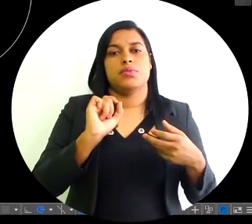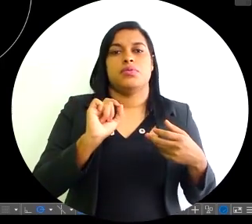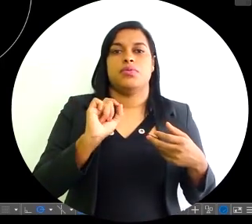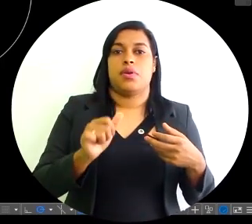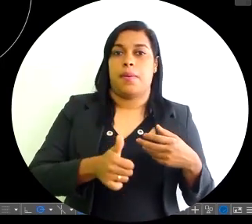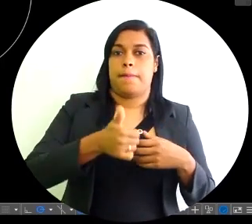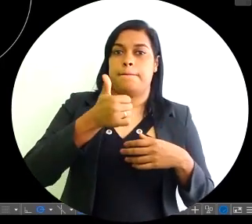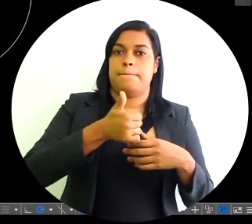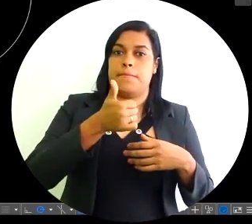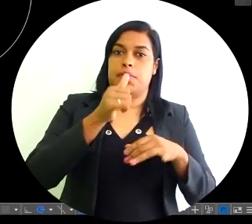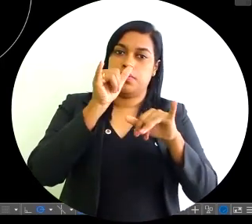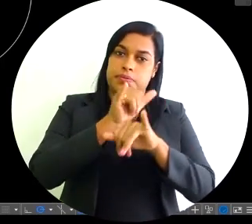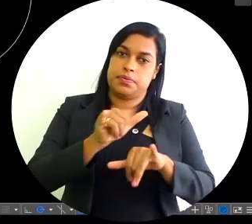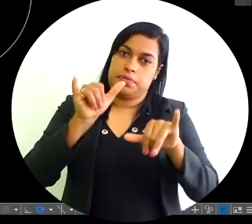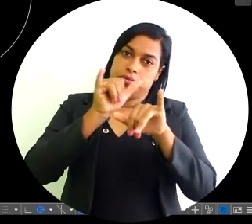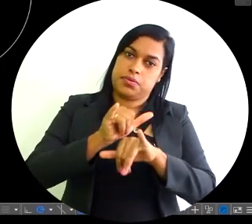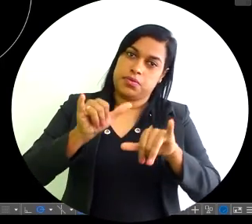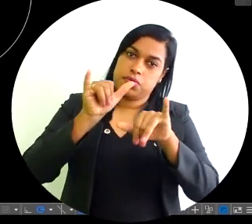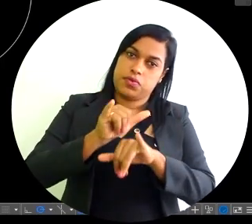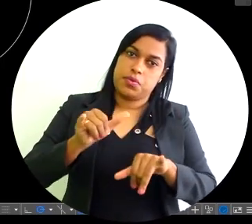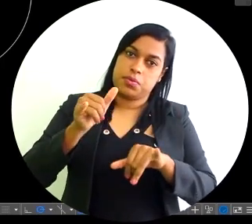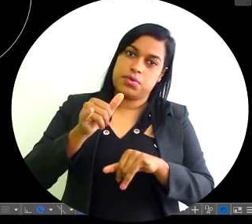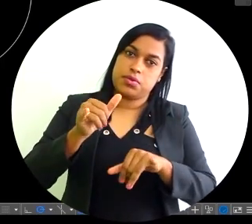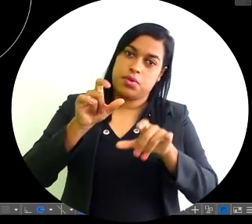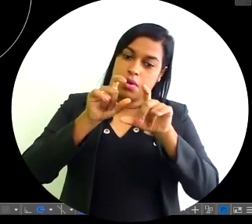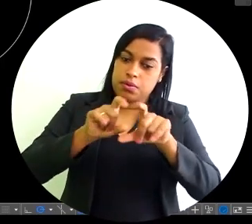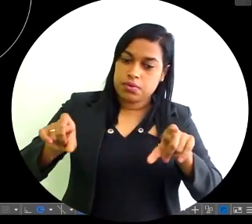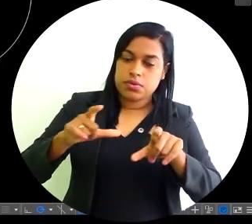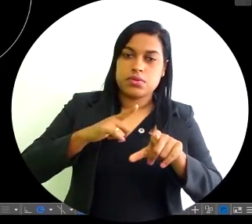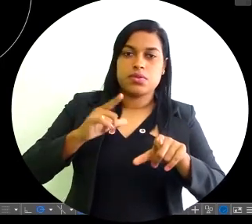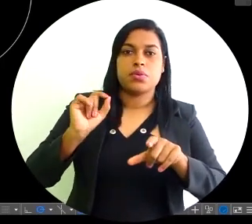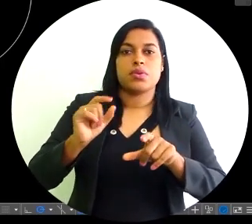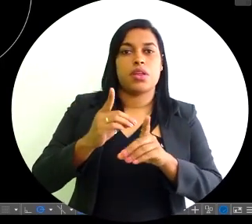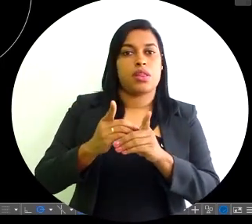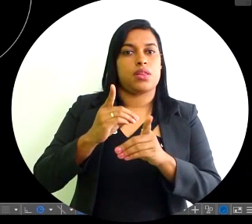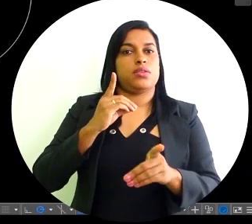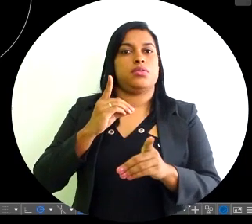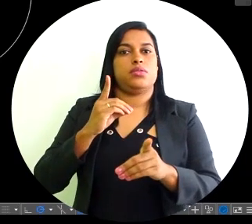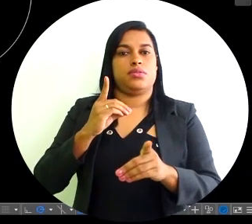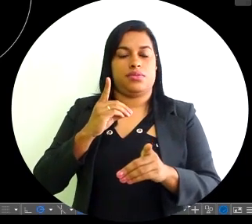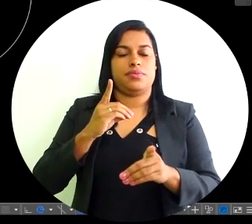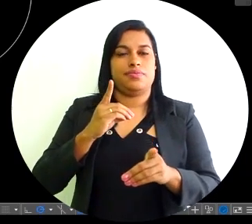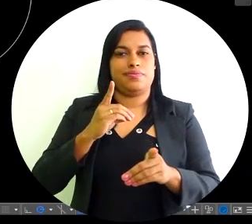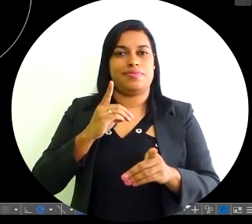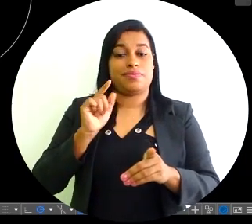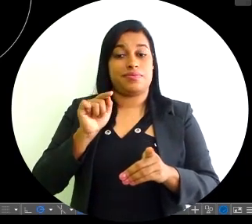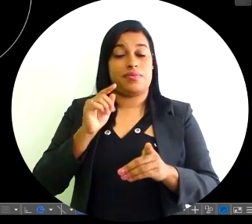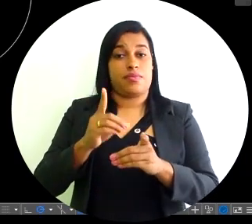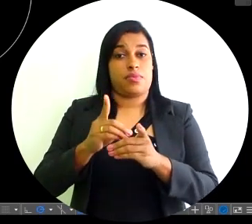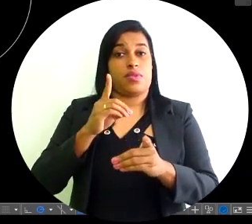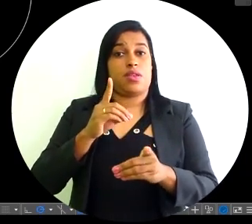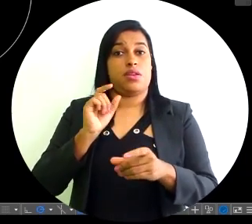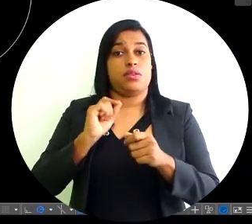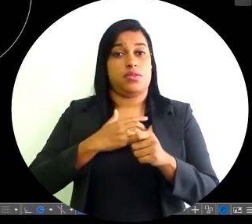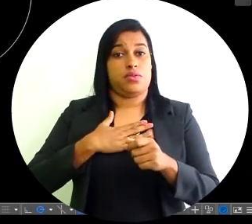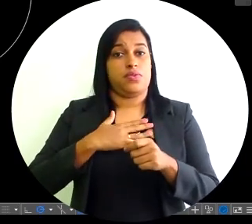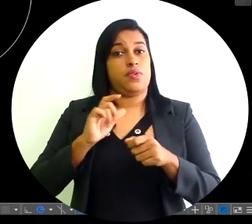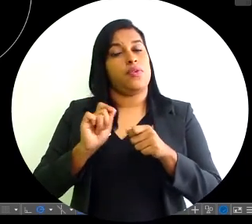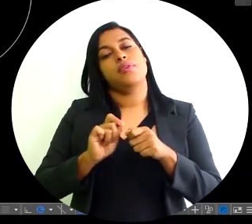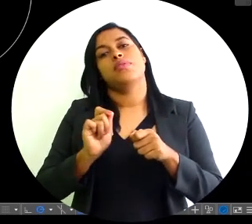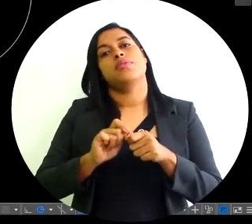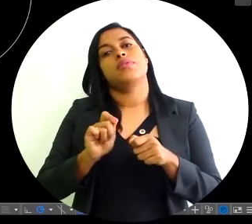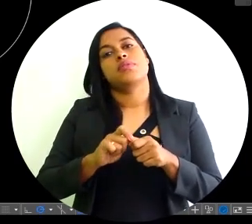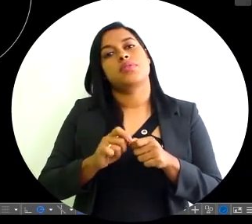Vocês vão notar que a primeira informação que a barra de menu me oferece aqui, ela está pedindo a distância. Então é a distância que eu